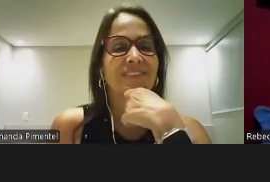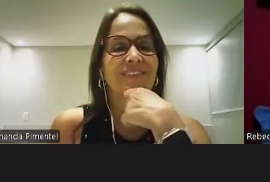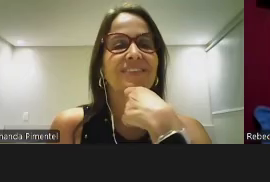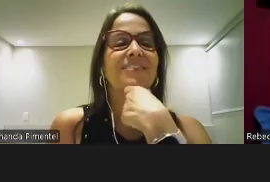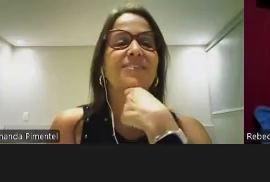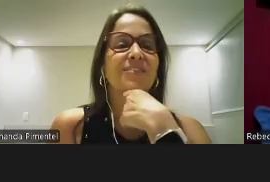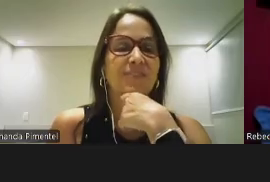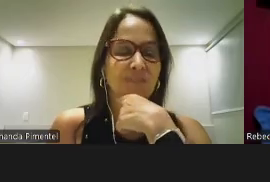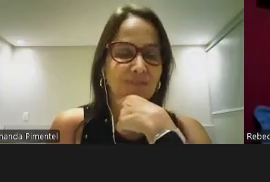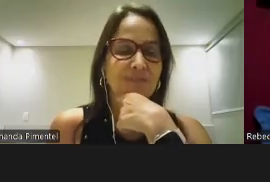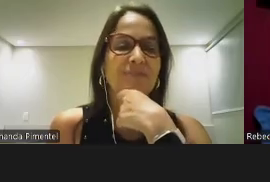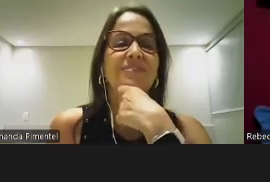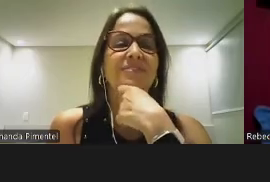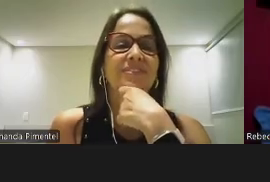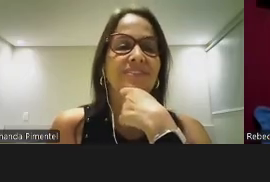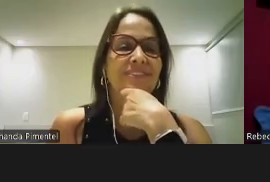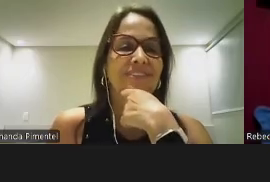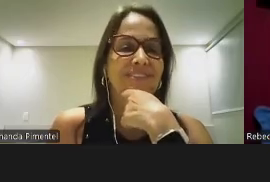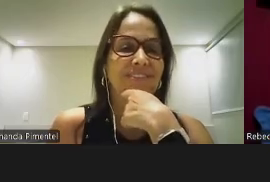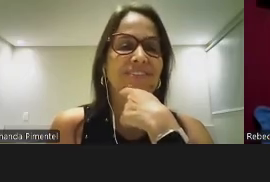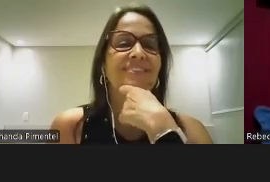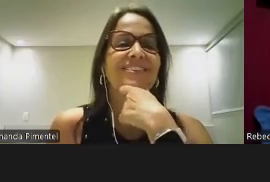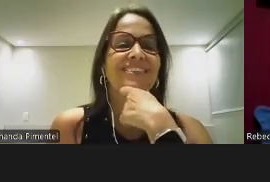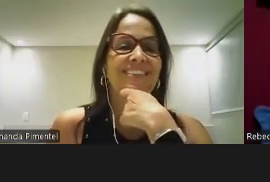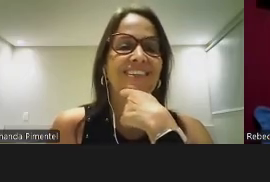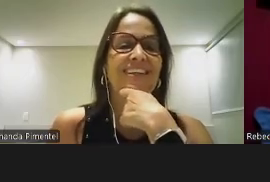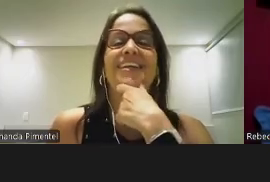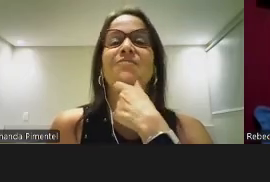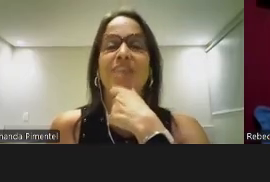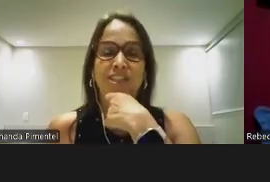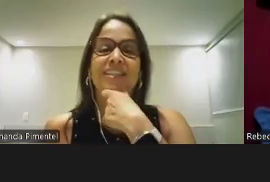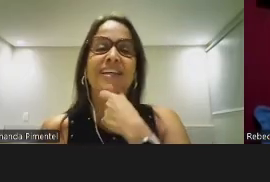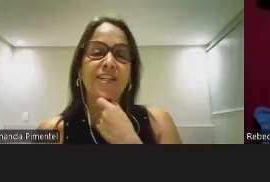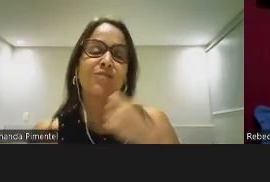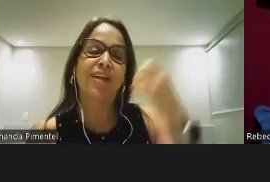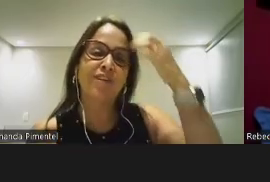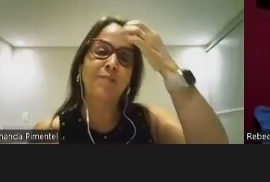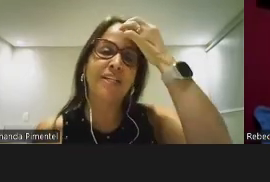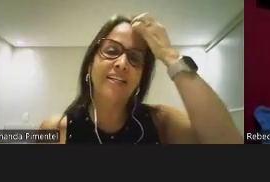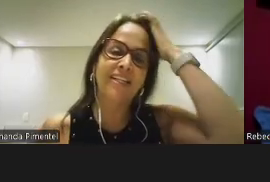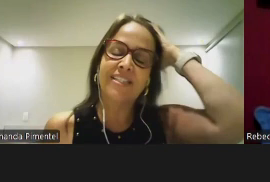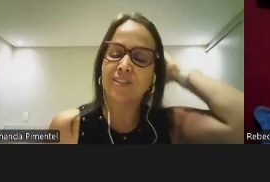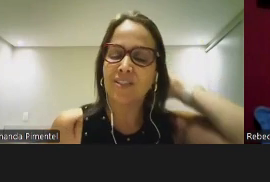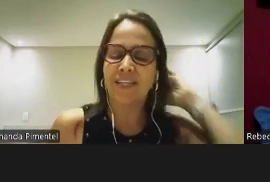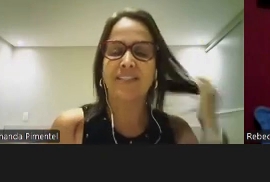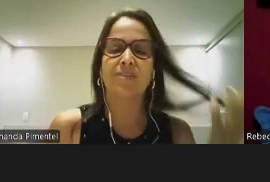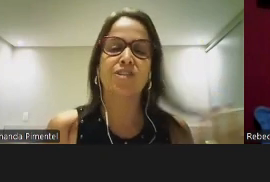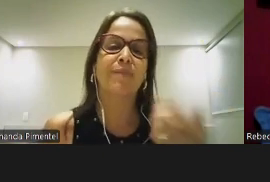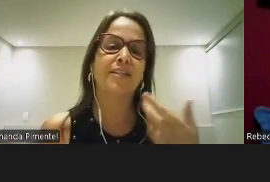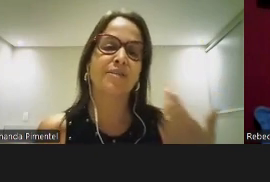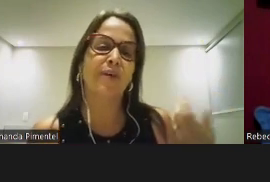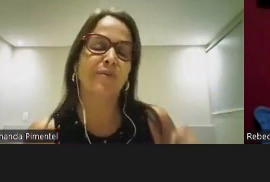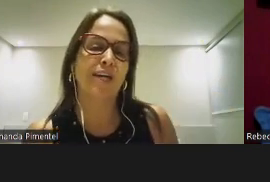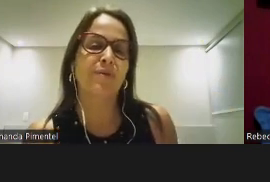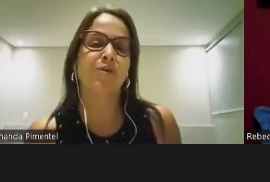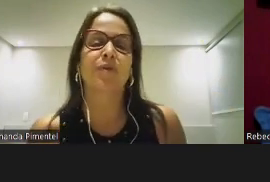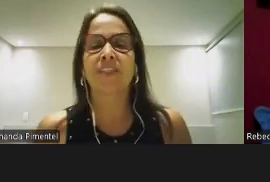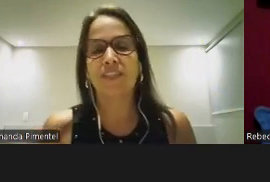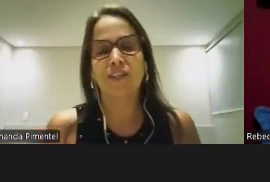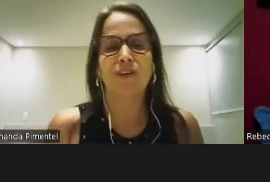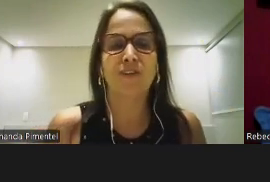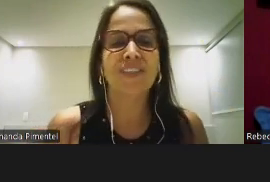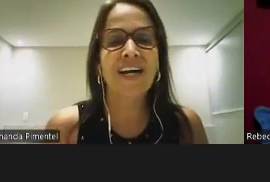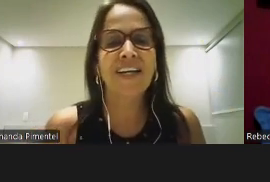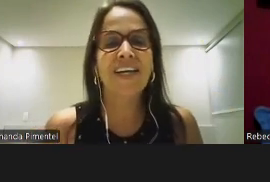todos os outros que estão envolvidos nesta causa. Minha gente, é isso. Flavinha é presidente dessa associação, já participei uma época